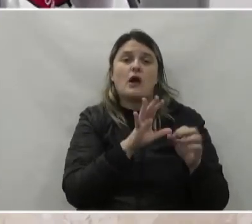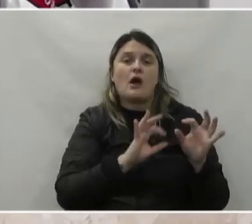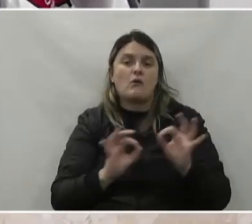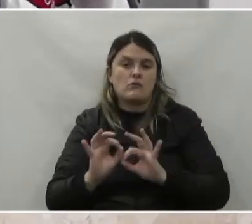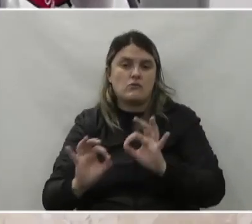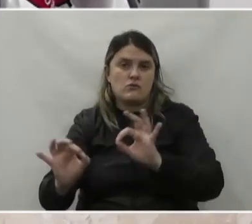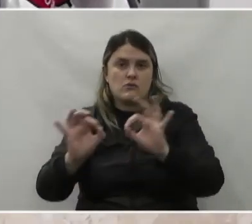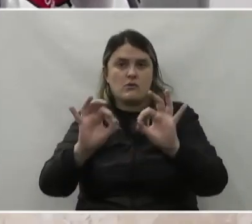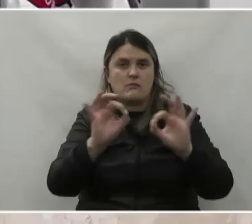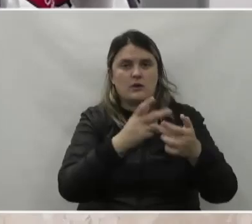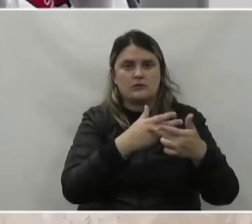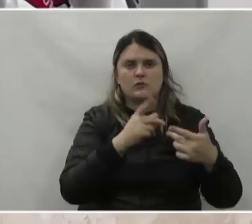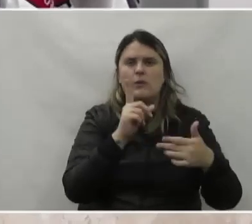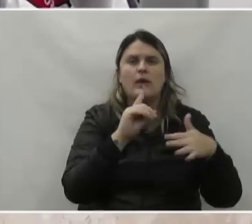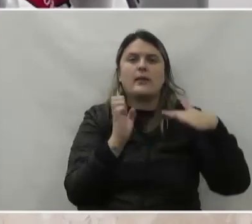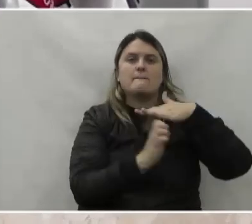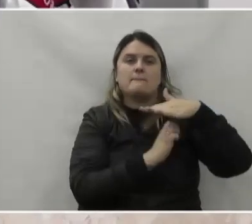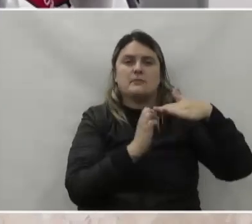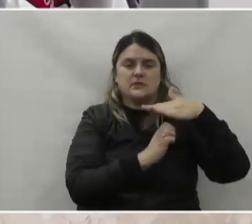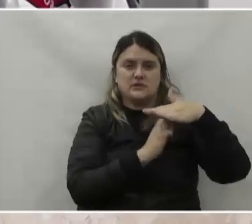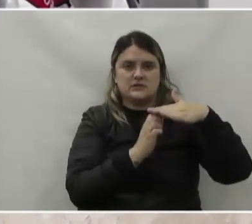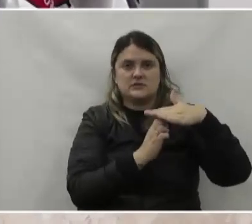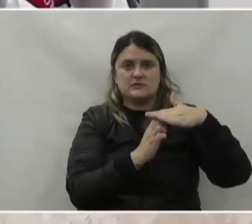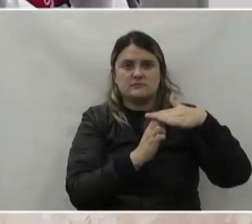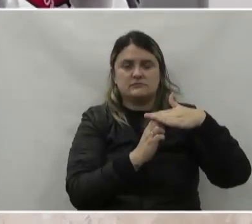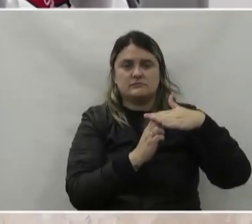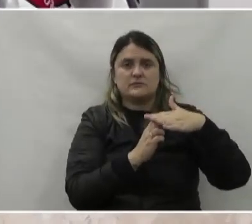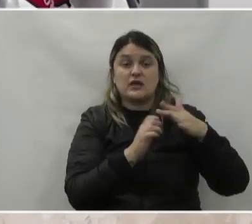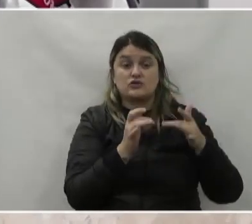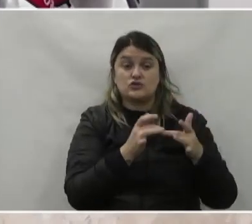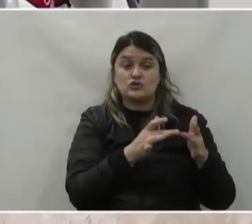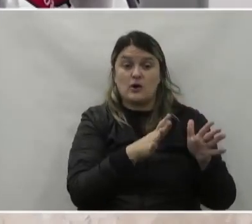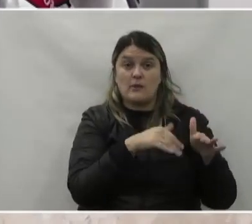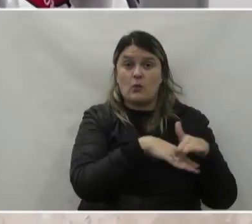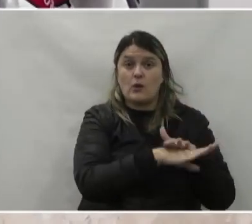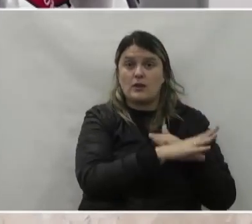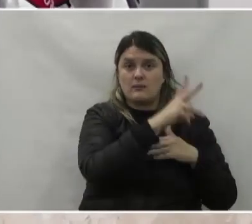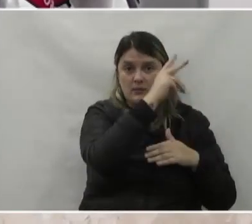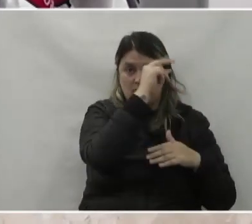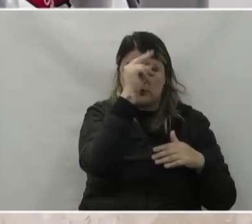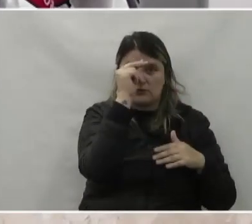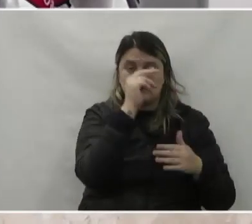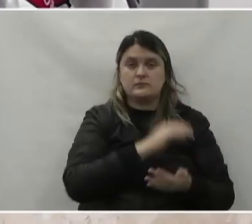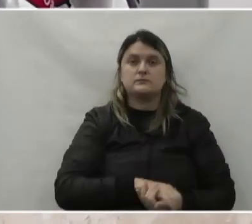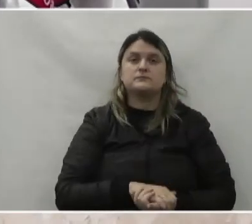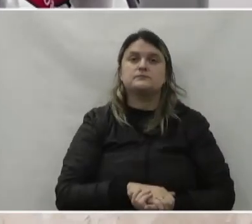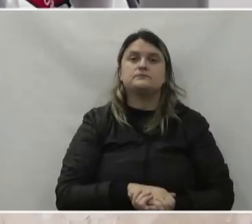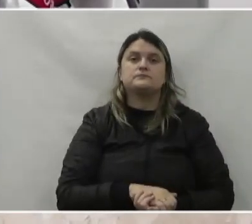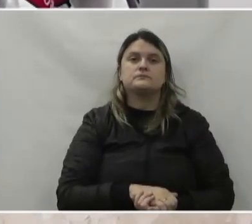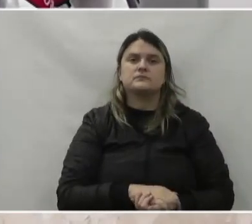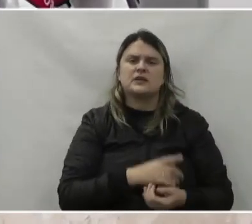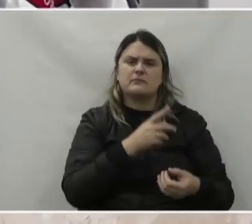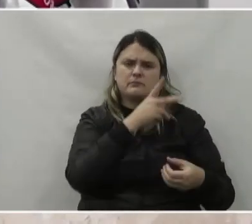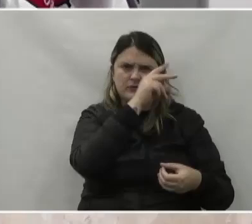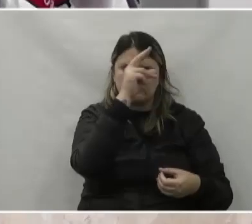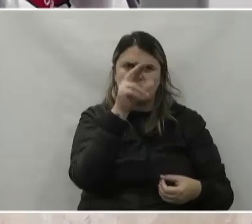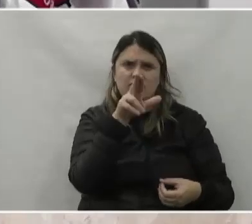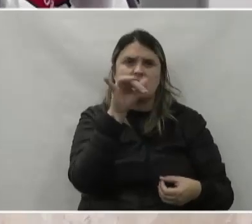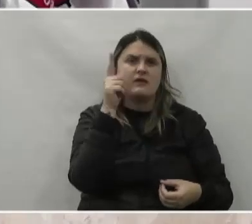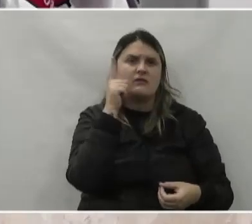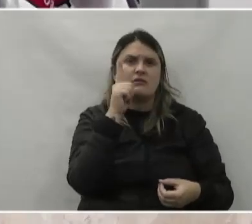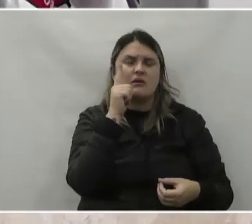melhorias, e não é a empresa que vai administrar essa sobra vai ficar para a prefeitura. Então, o município vai ganhar,